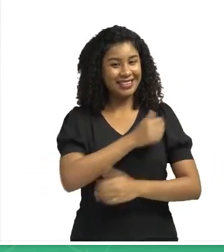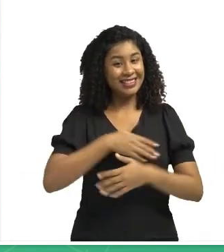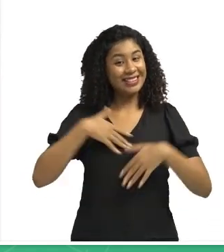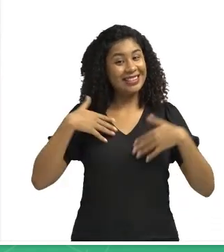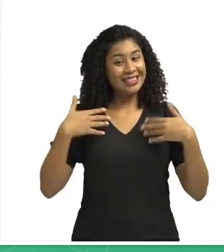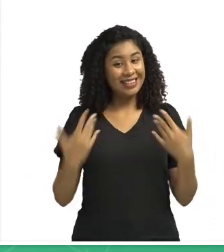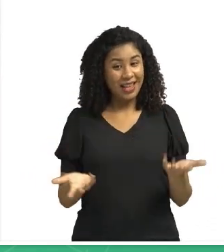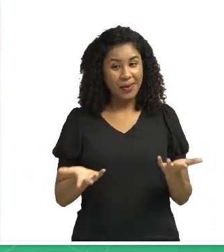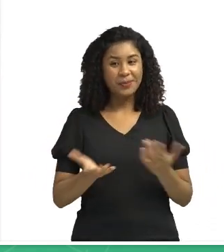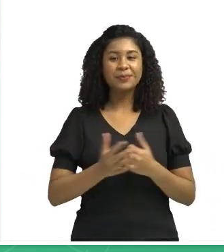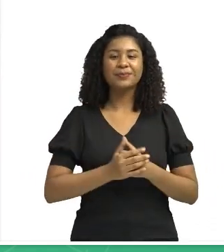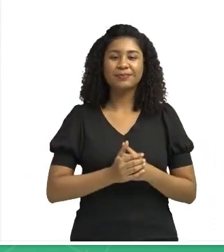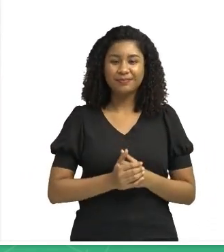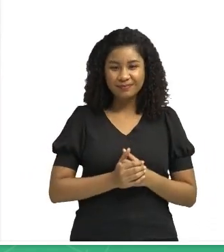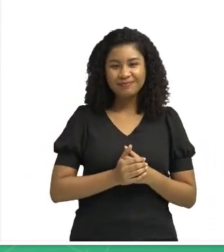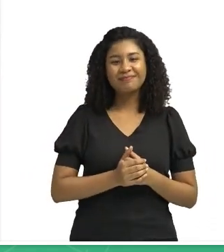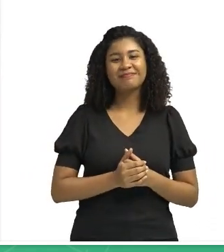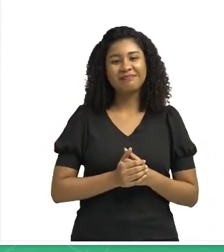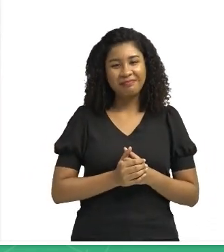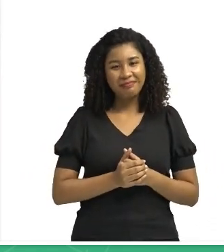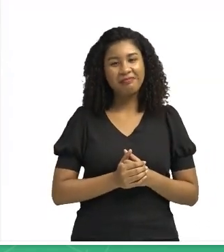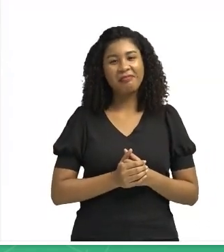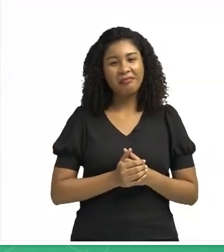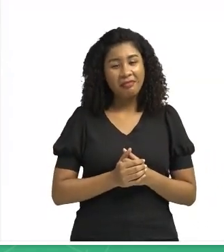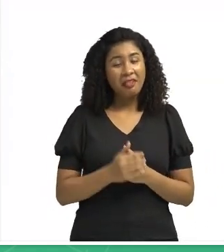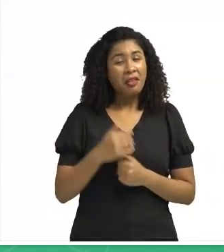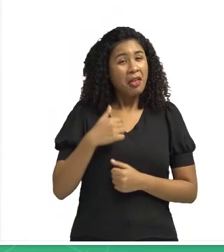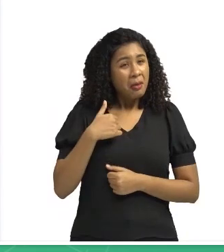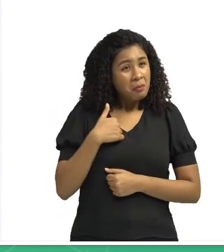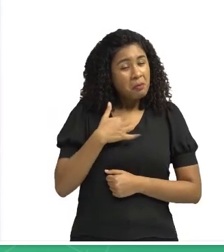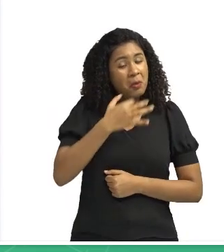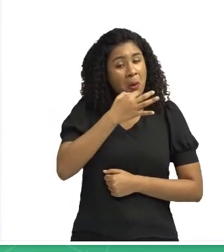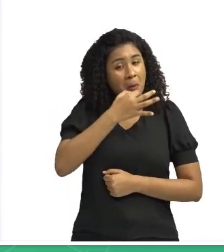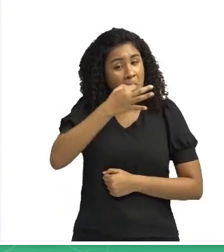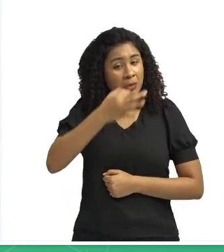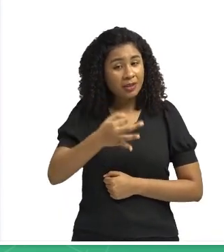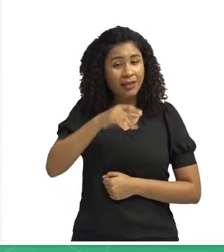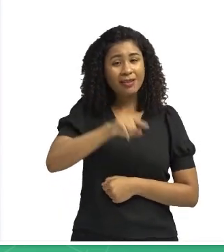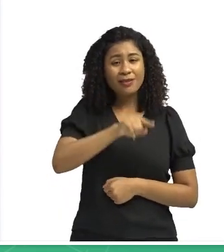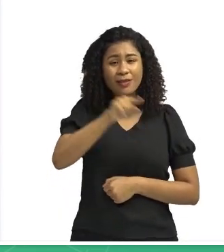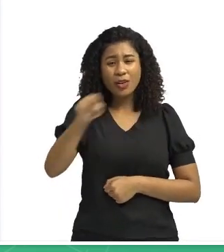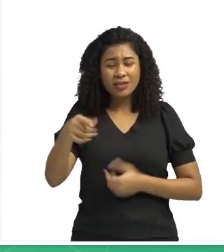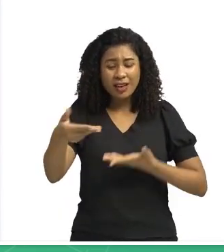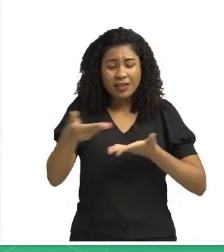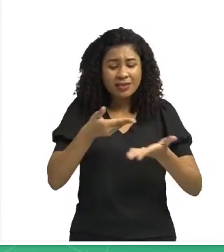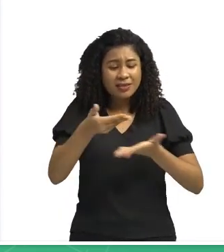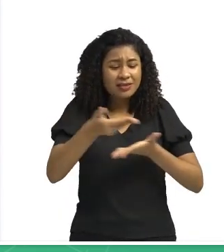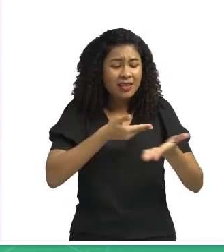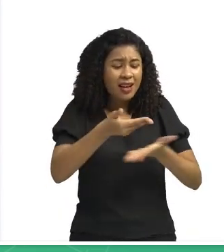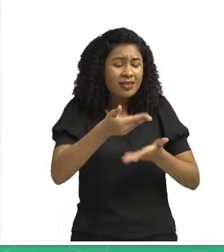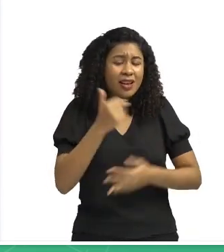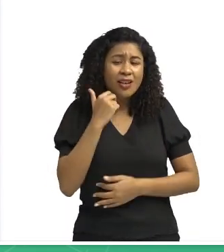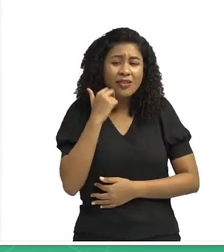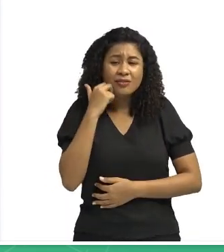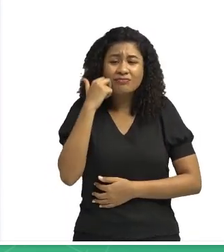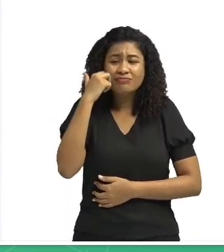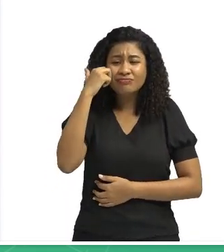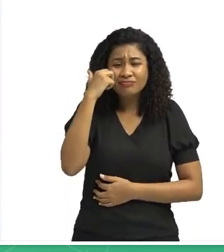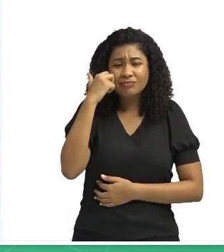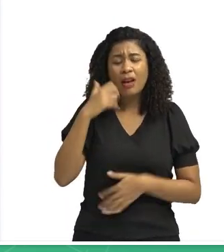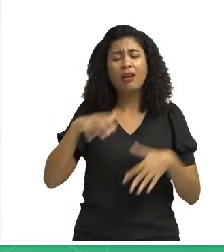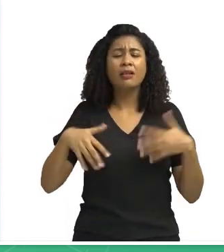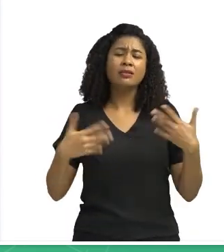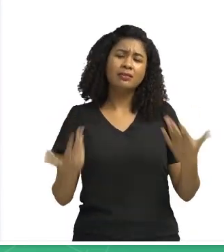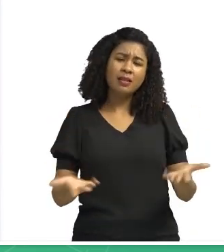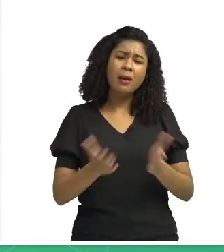Então, eu achei muito tímido a interação de vocês. Gostaria de solicitar que vocês